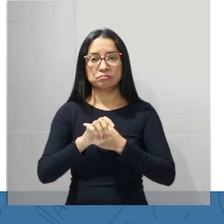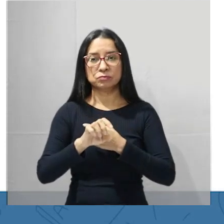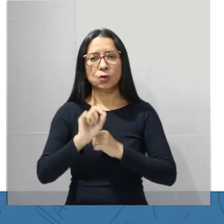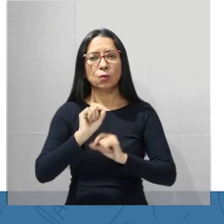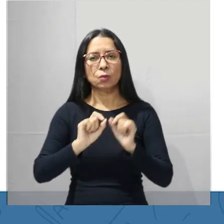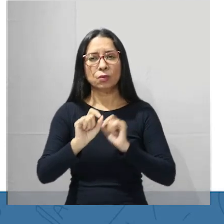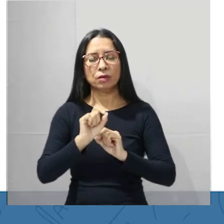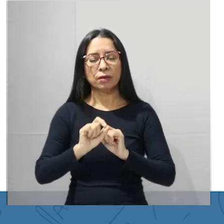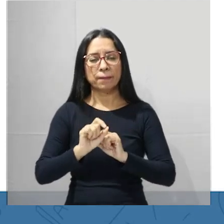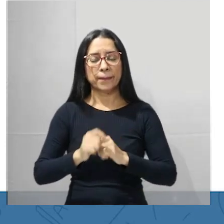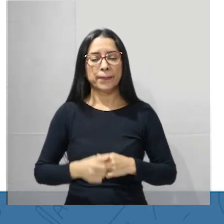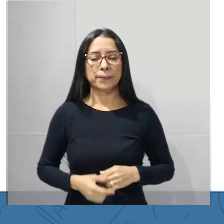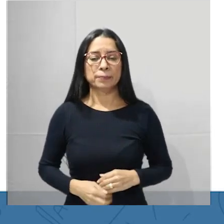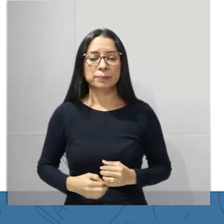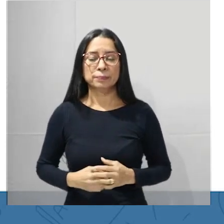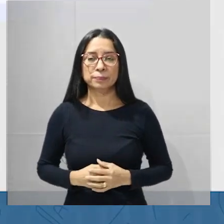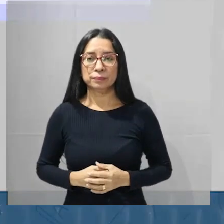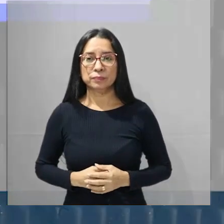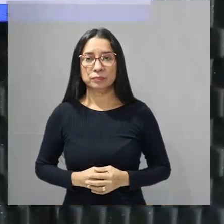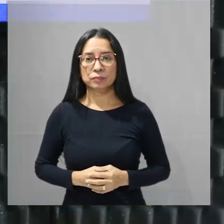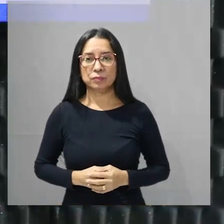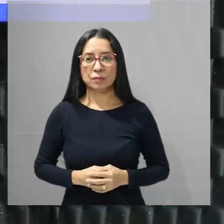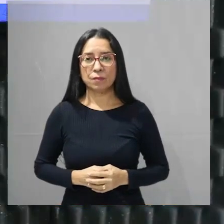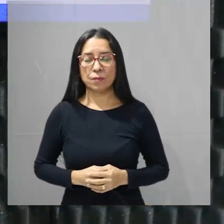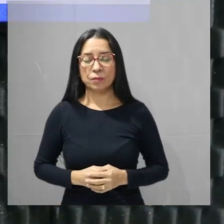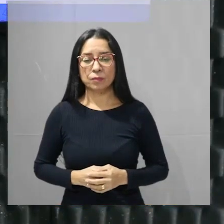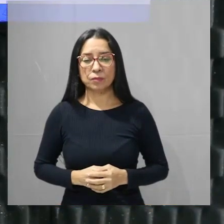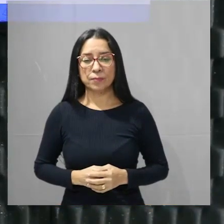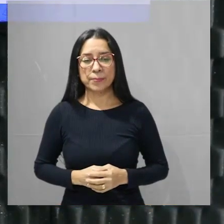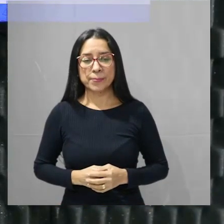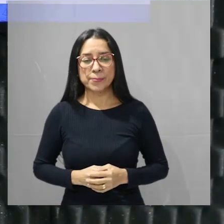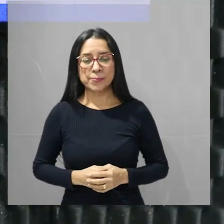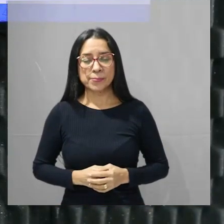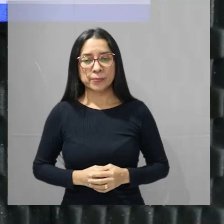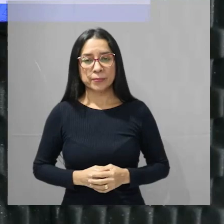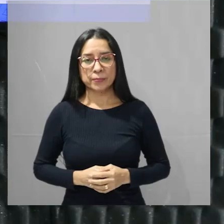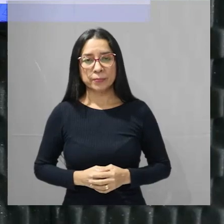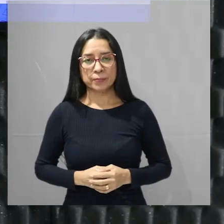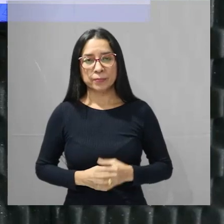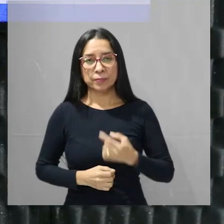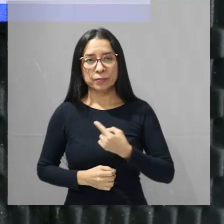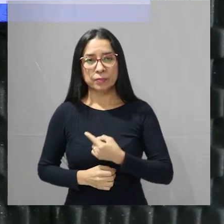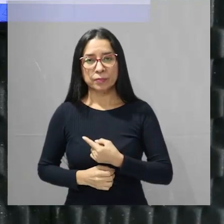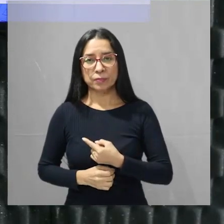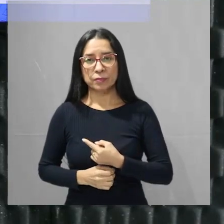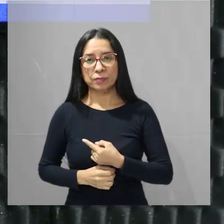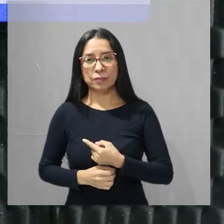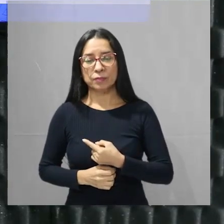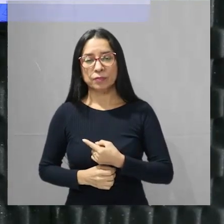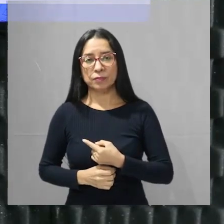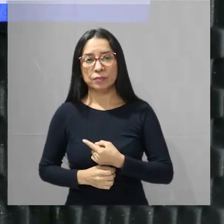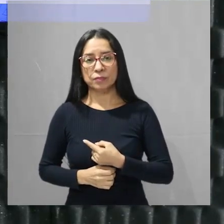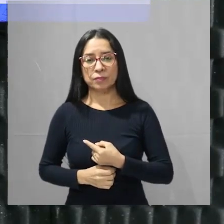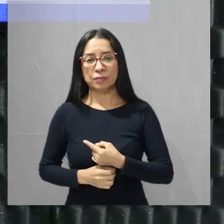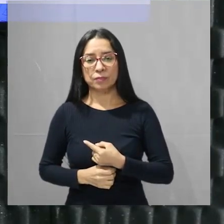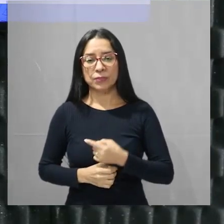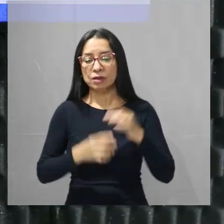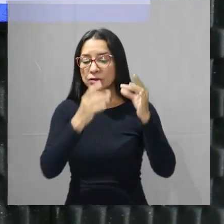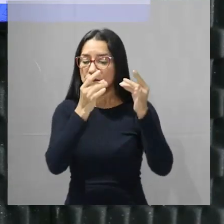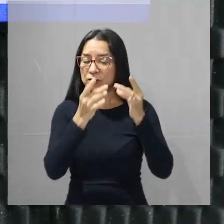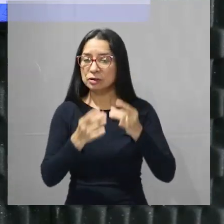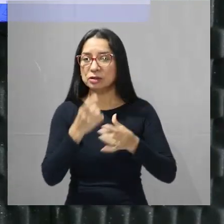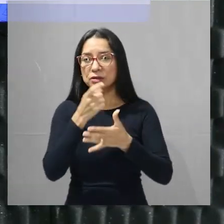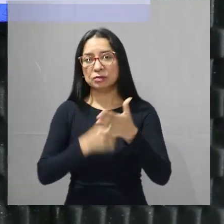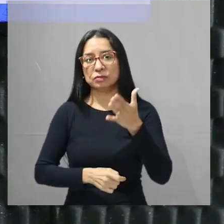transporte ferroviário, predomínio do planejamento estadual ou inibição do consórcio intermunicipais. O que vai estar descrito ali no texto